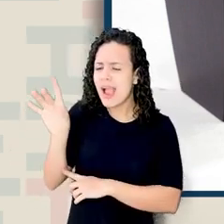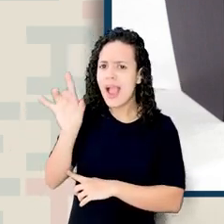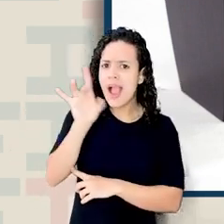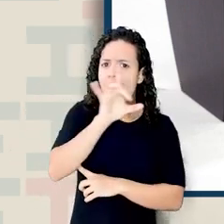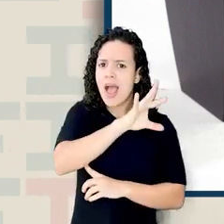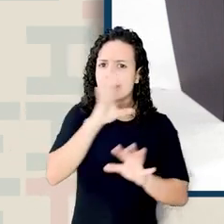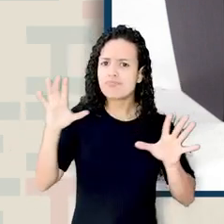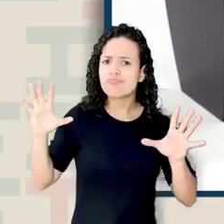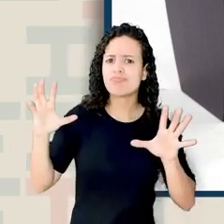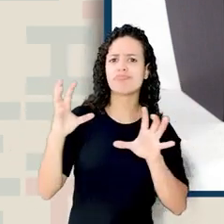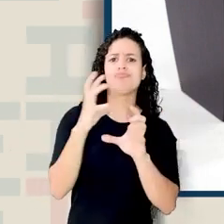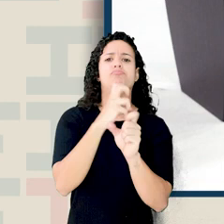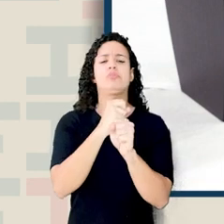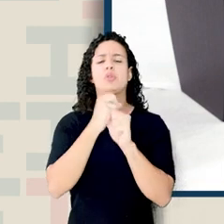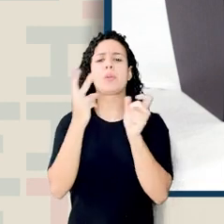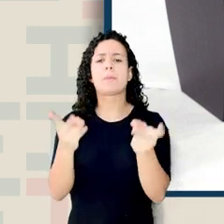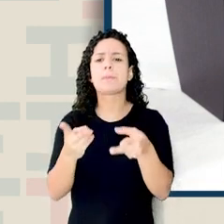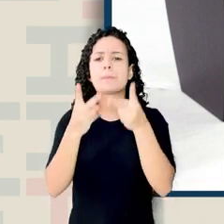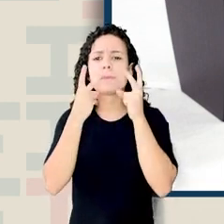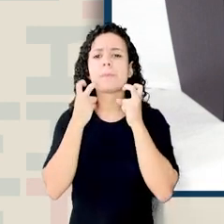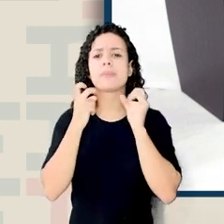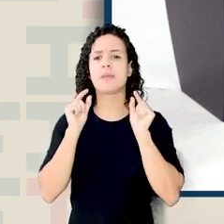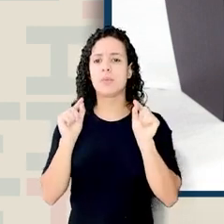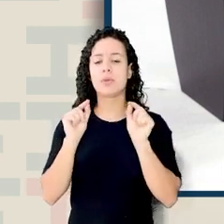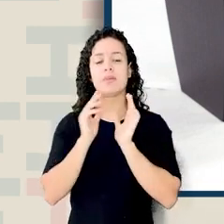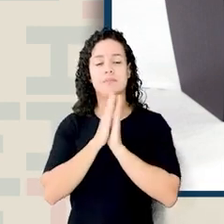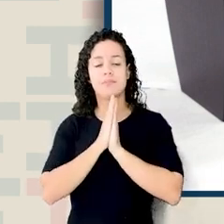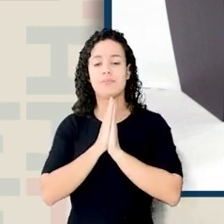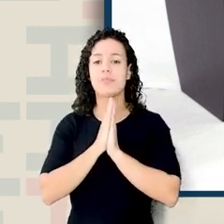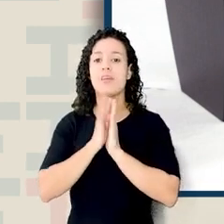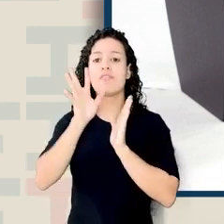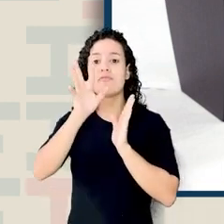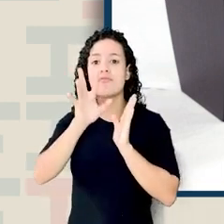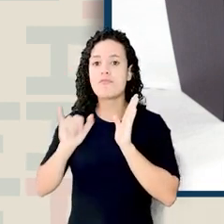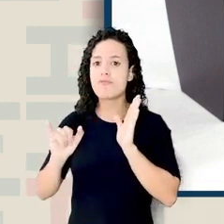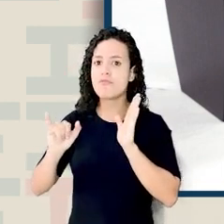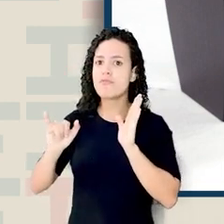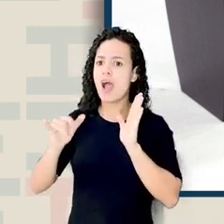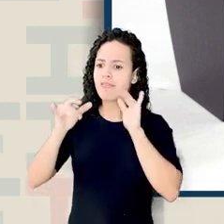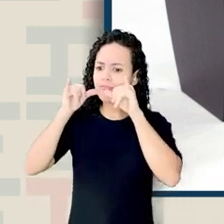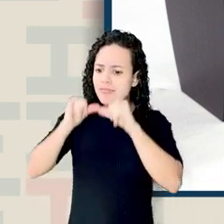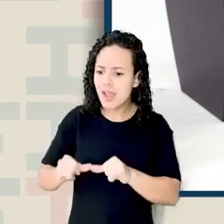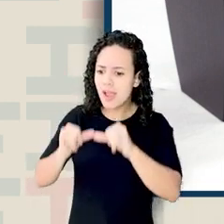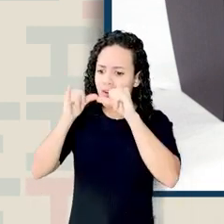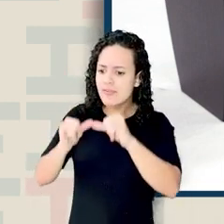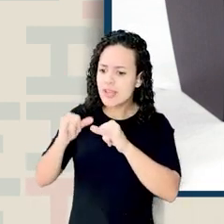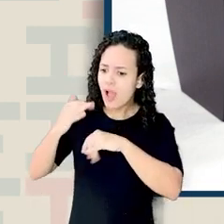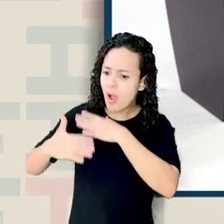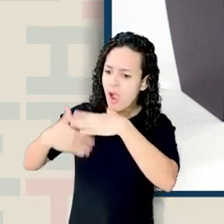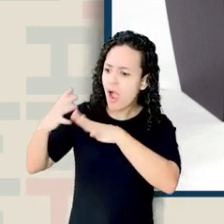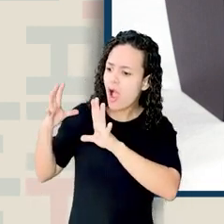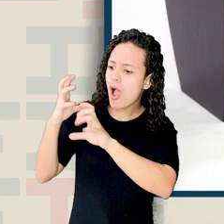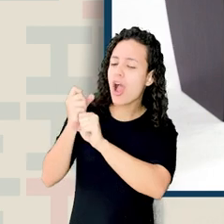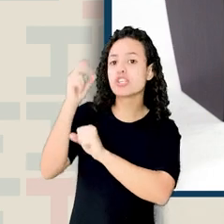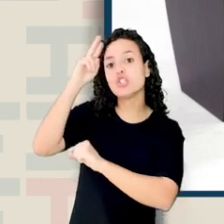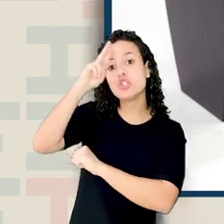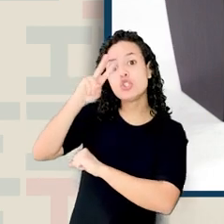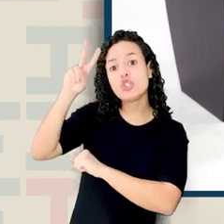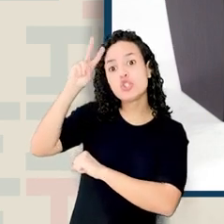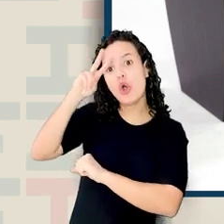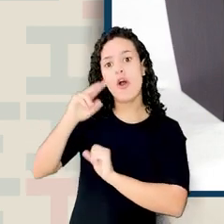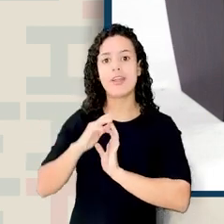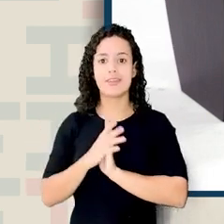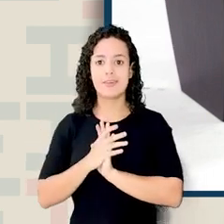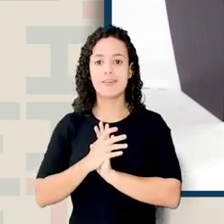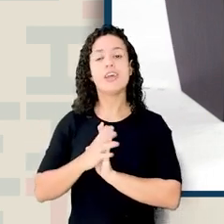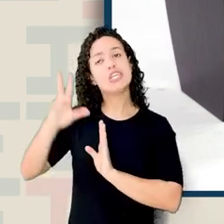começa a perceber que essas células, elas vão se fixando e vão se transformando em histórias. E histórias essas que